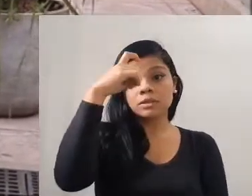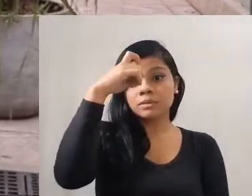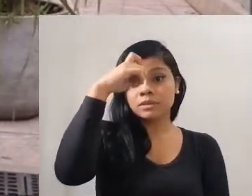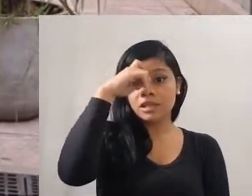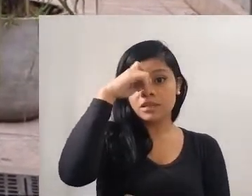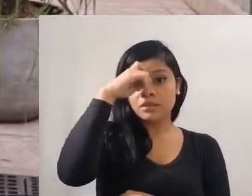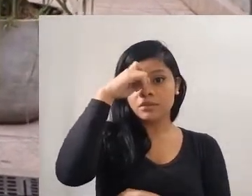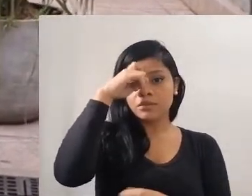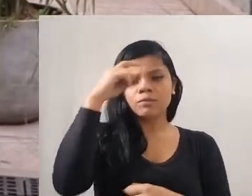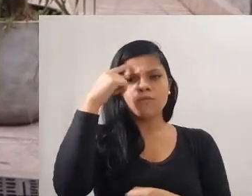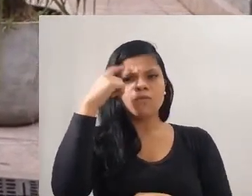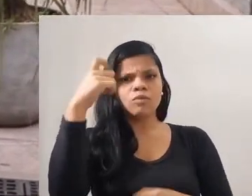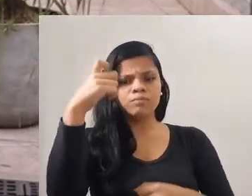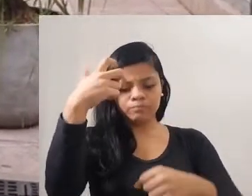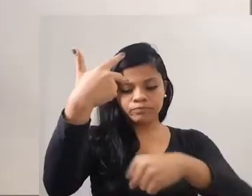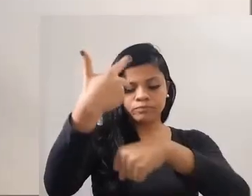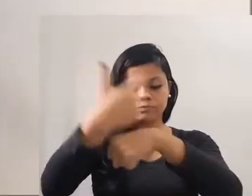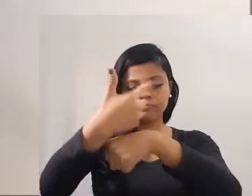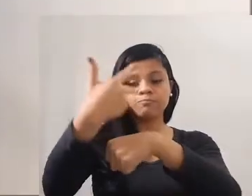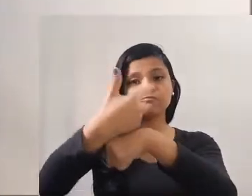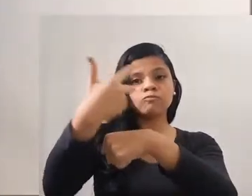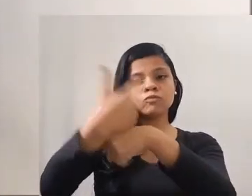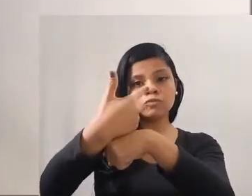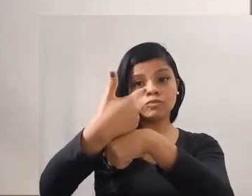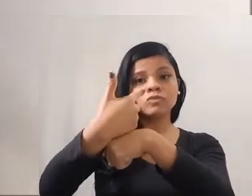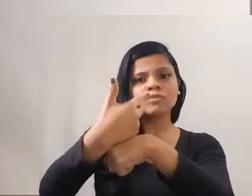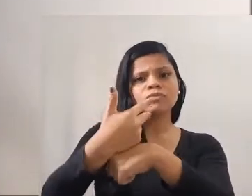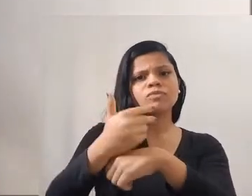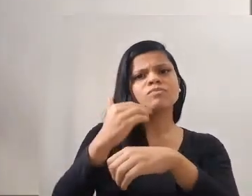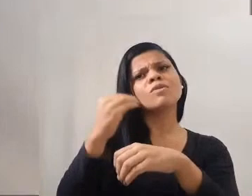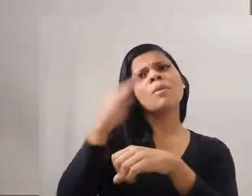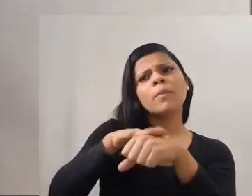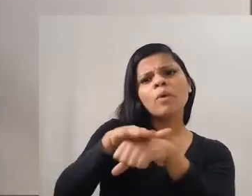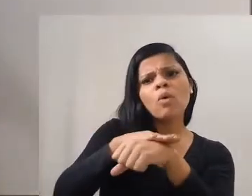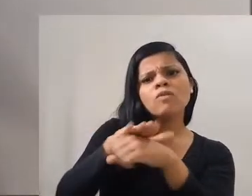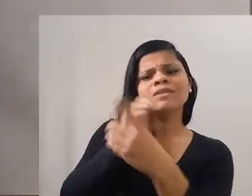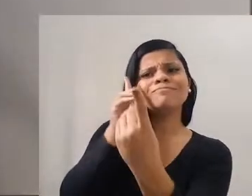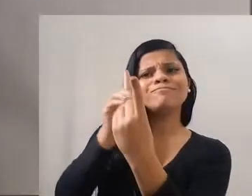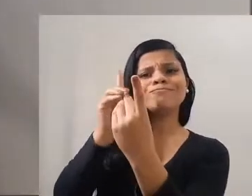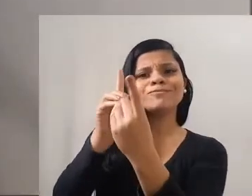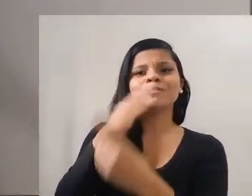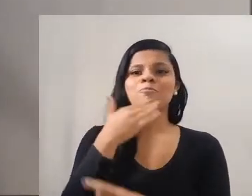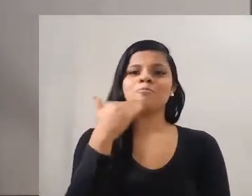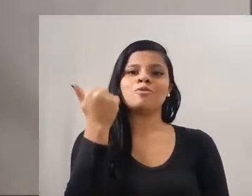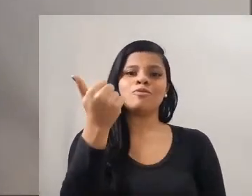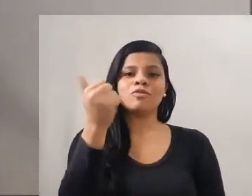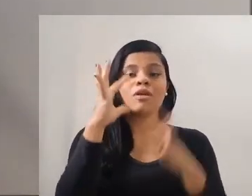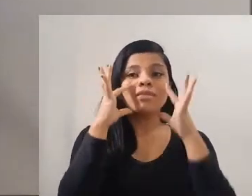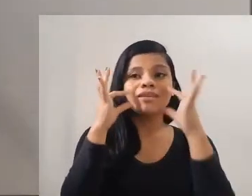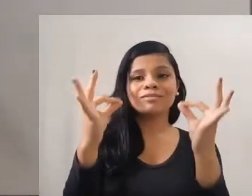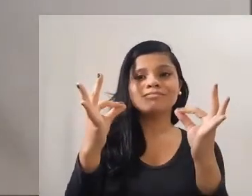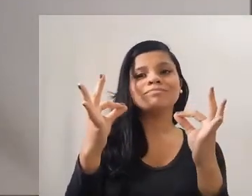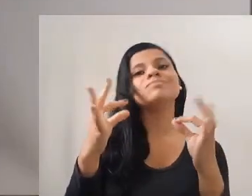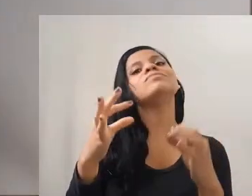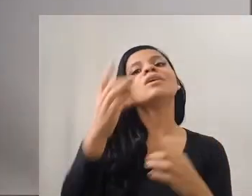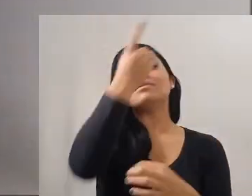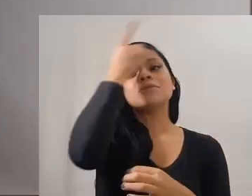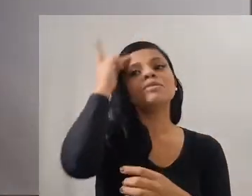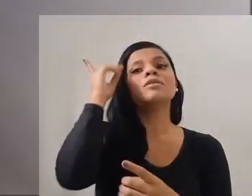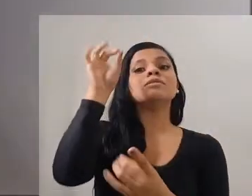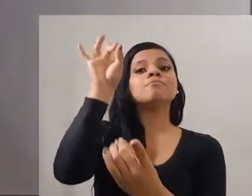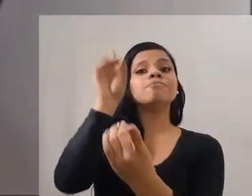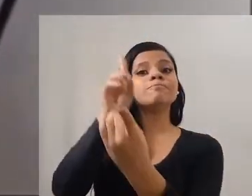sintomas respiratórios com maior atenção. O voluntariado viu a possibilidade de promover a telemedicina com os pacientes desta